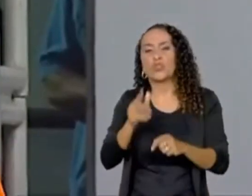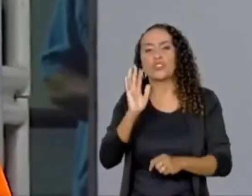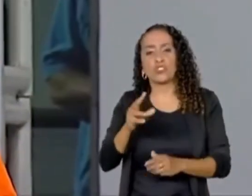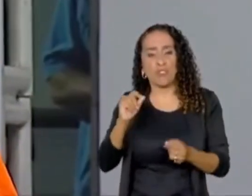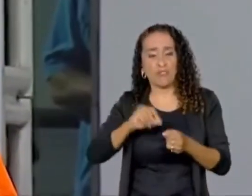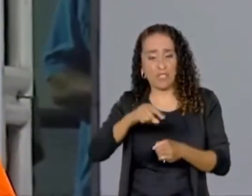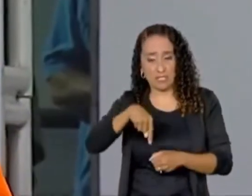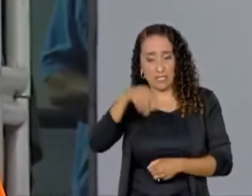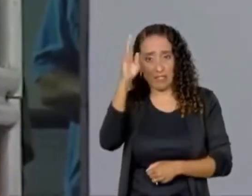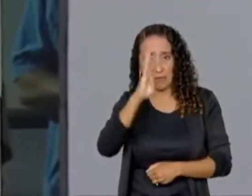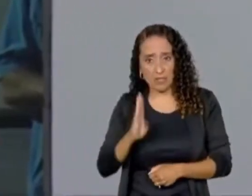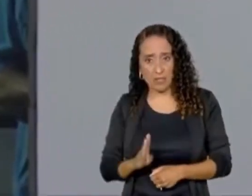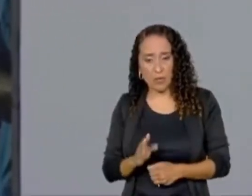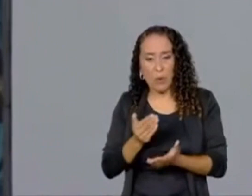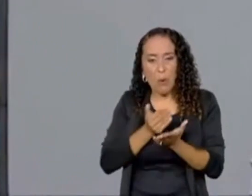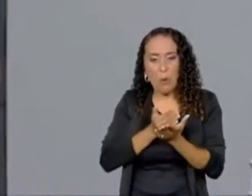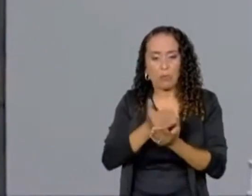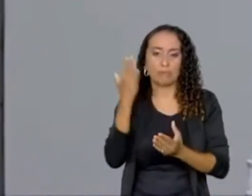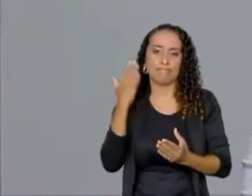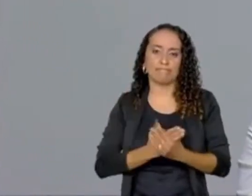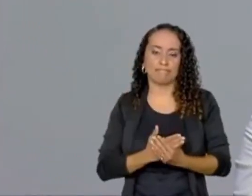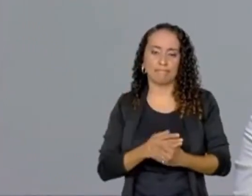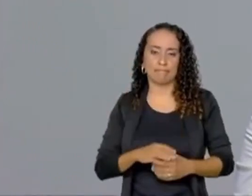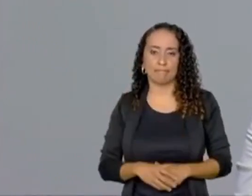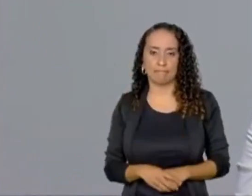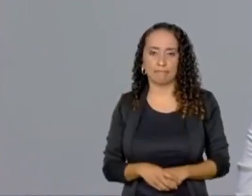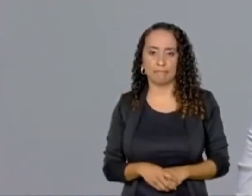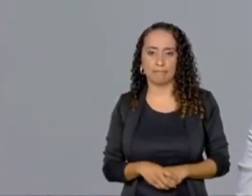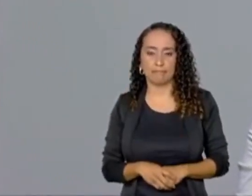no Brasil, começou o processo.